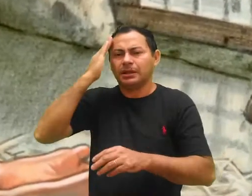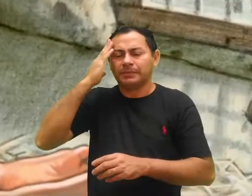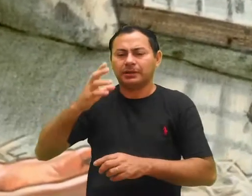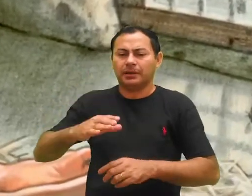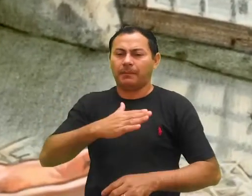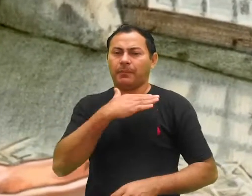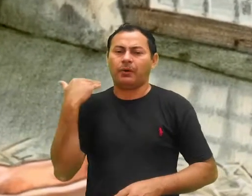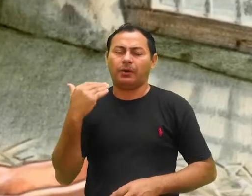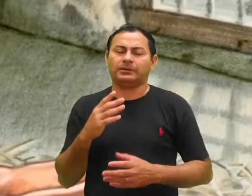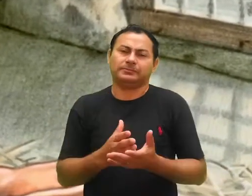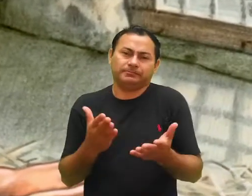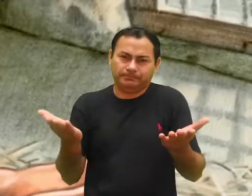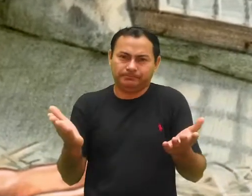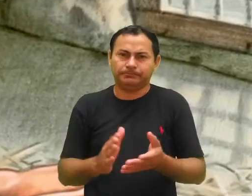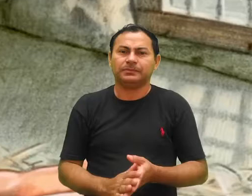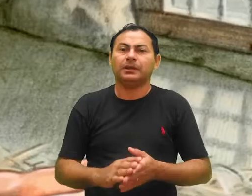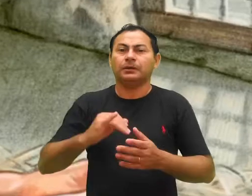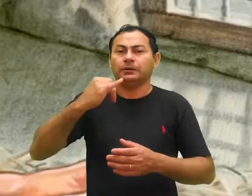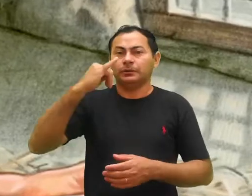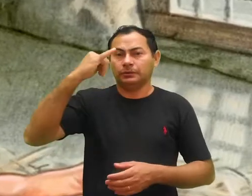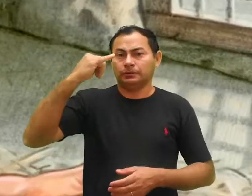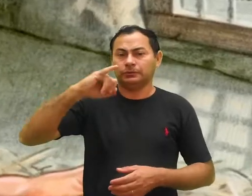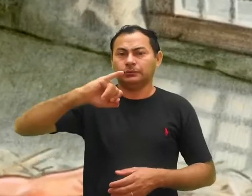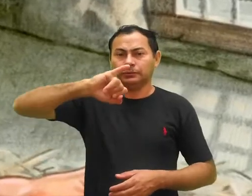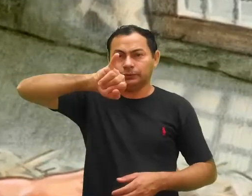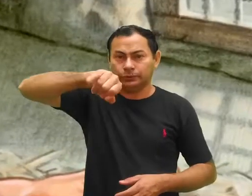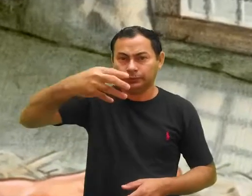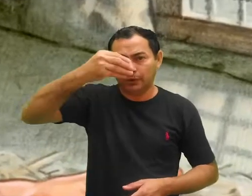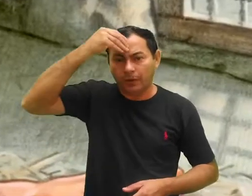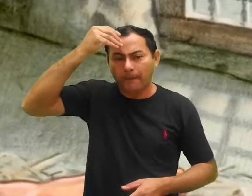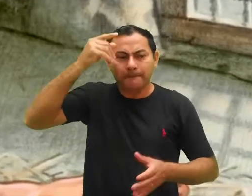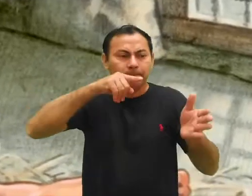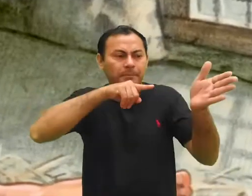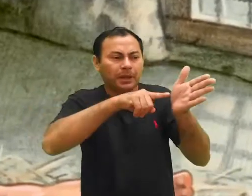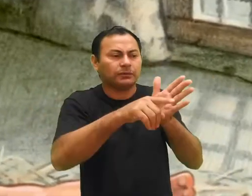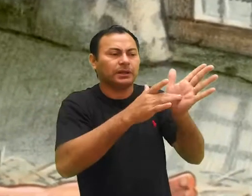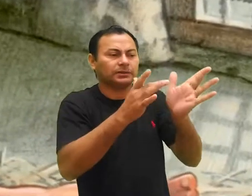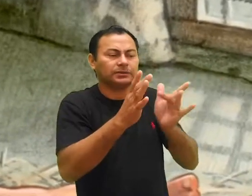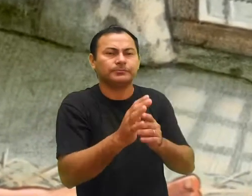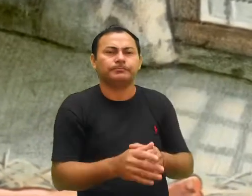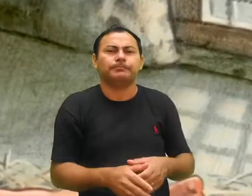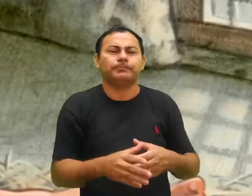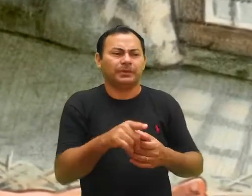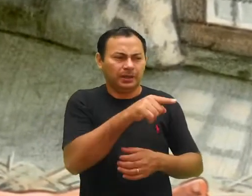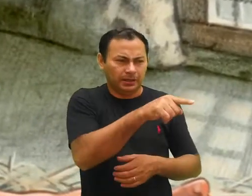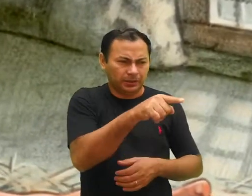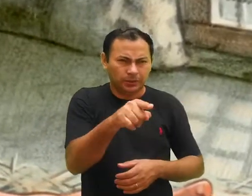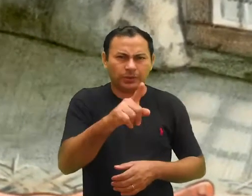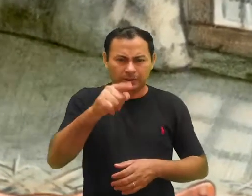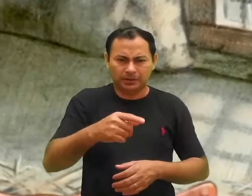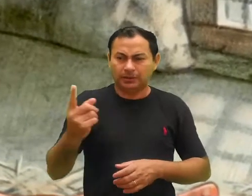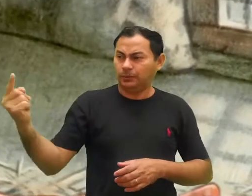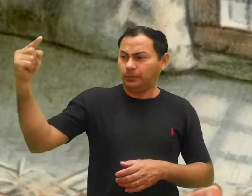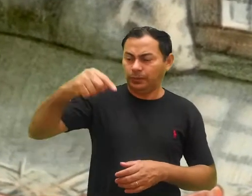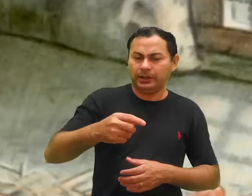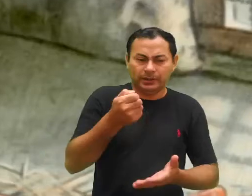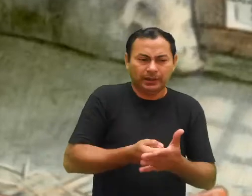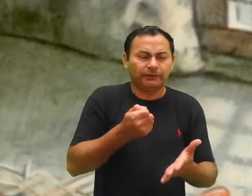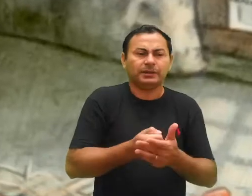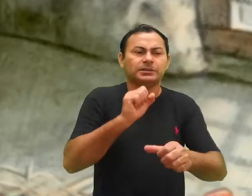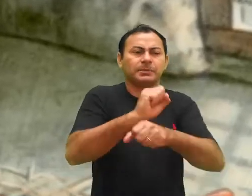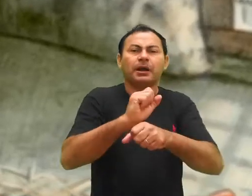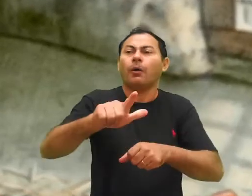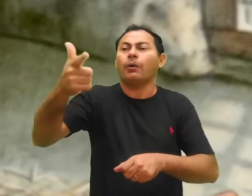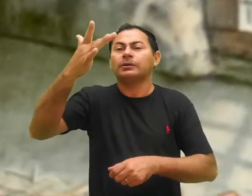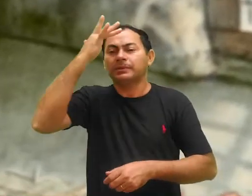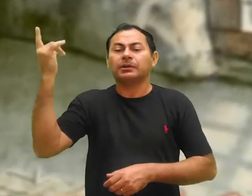provavelmente sabia que sua execução era iminente. João mandou que fizessem a seguinte pergunta para Jesus: és tu aquele que haveria